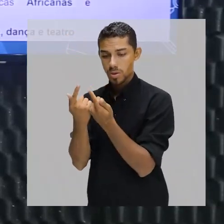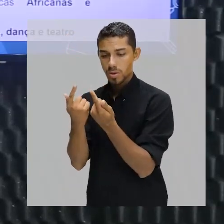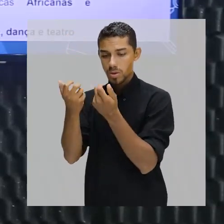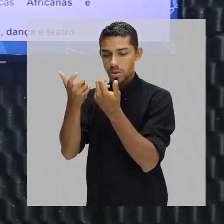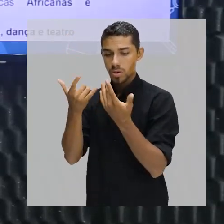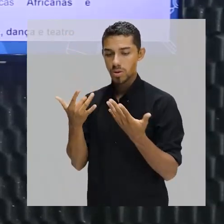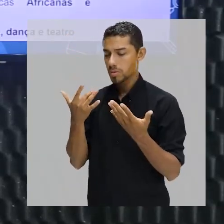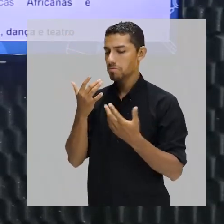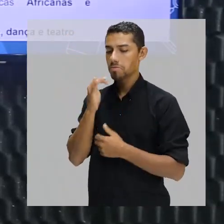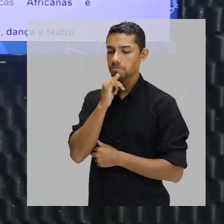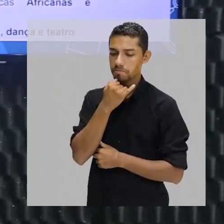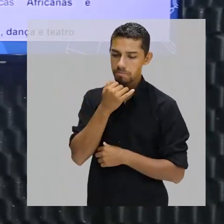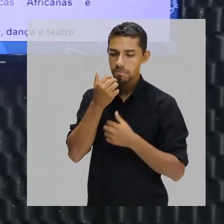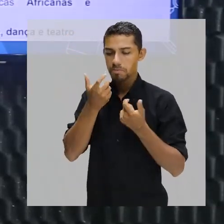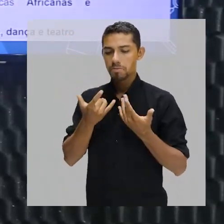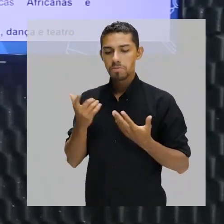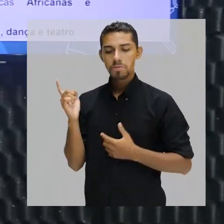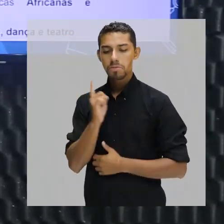aqui, infelizmente,